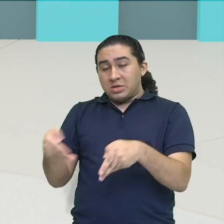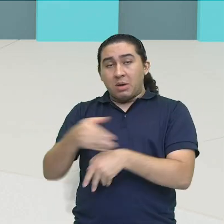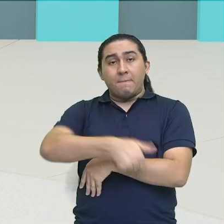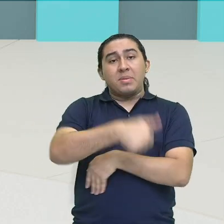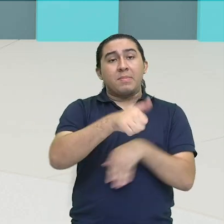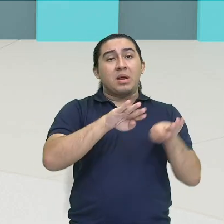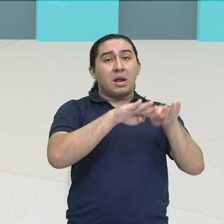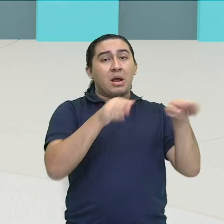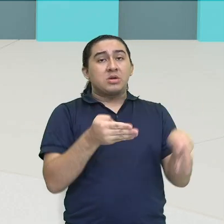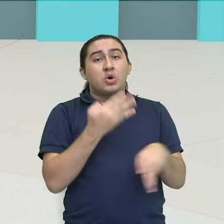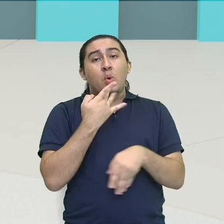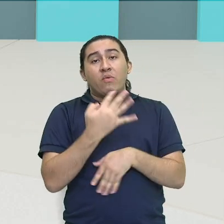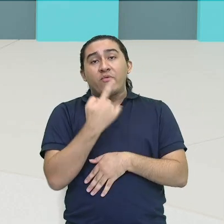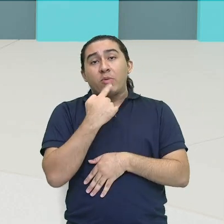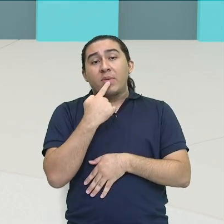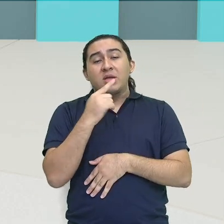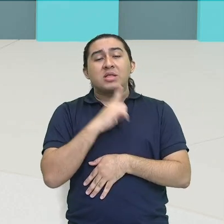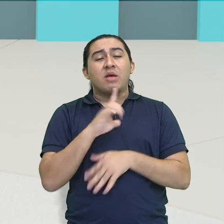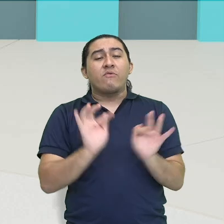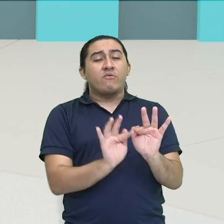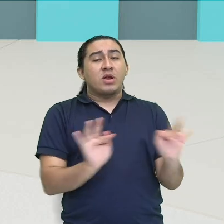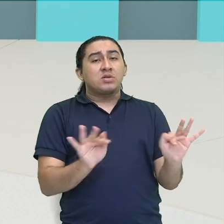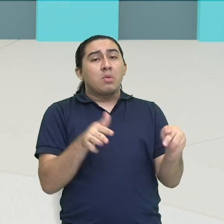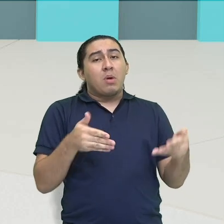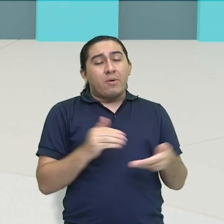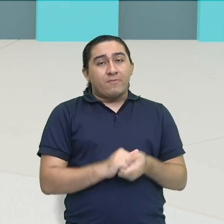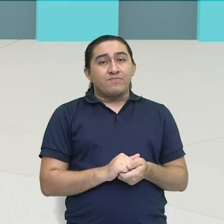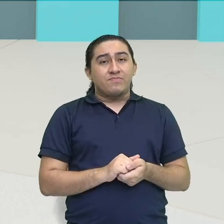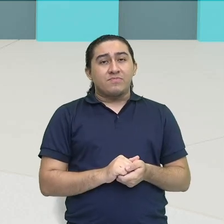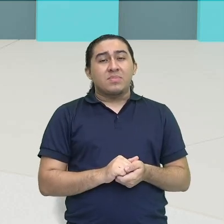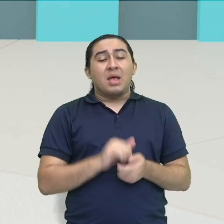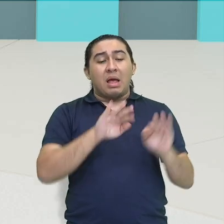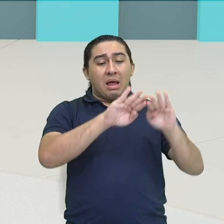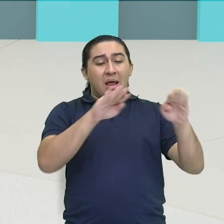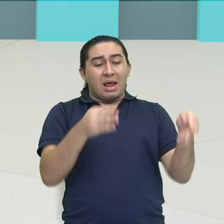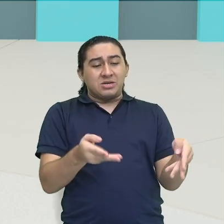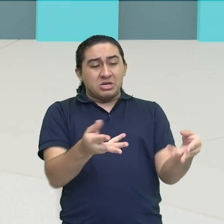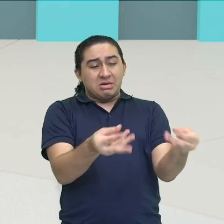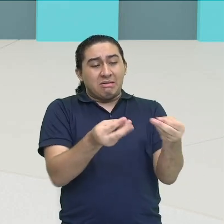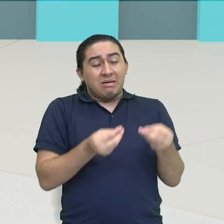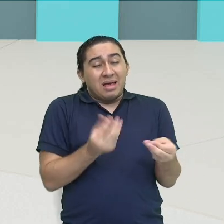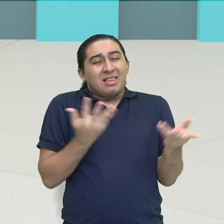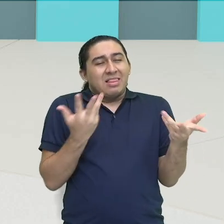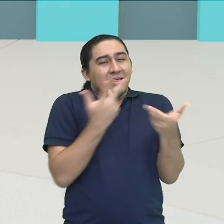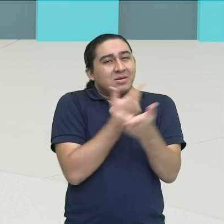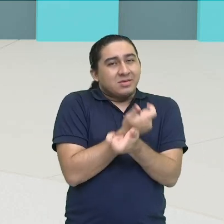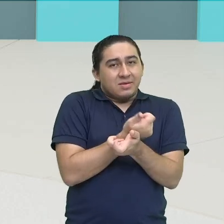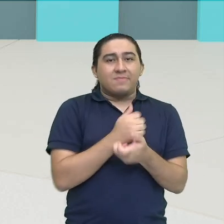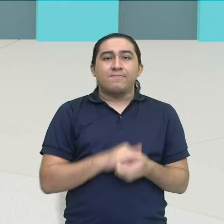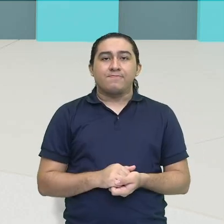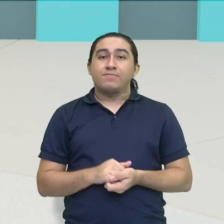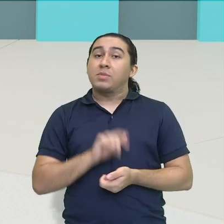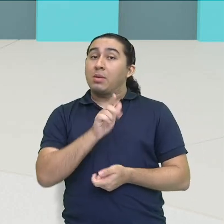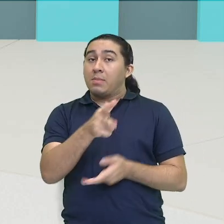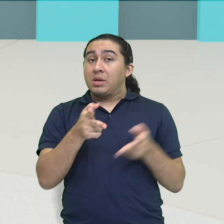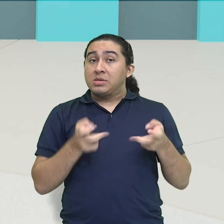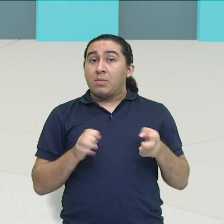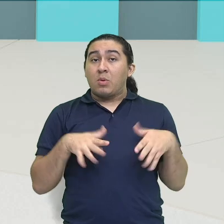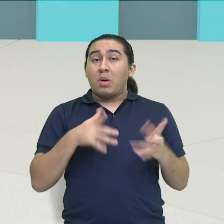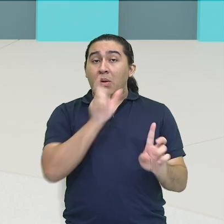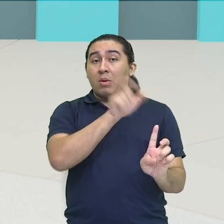primeira, vermelha, né, diz: a caixa que ganhei é linda. Então, a gente vai verificar o